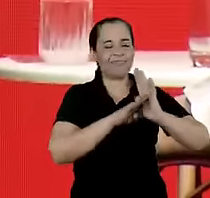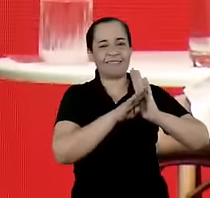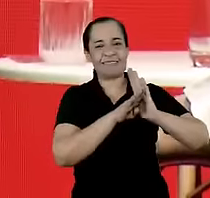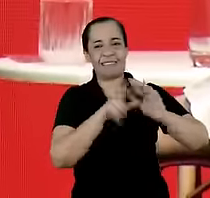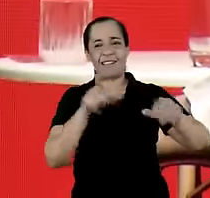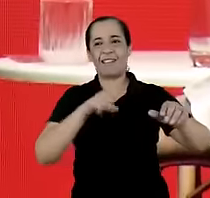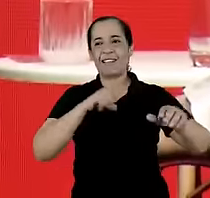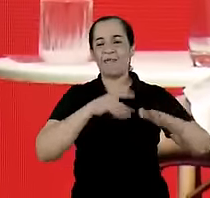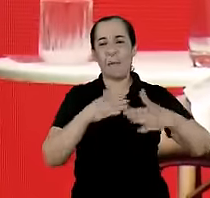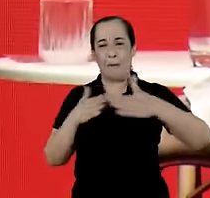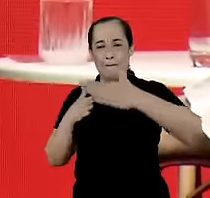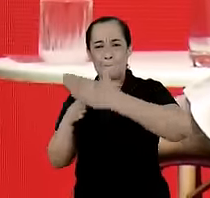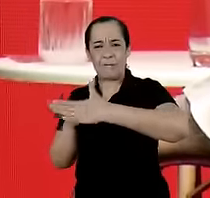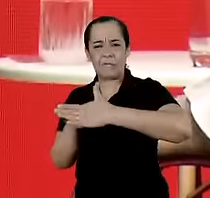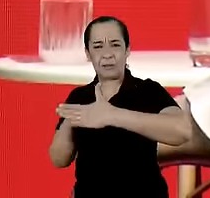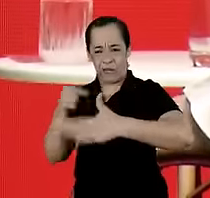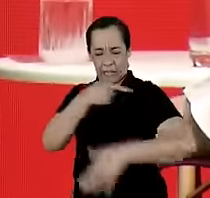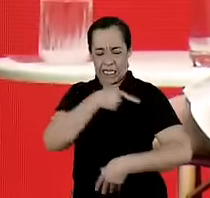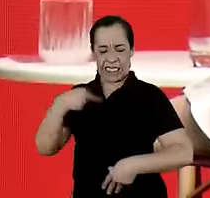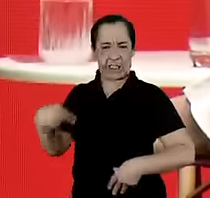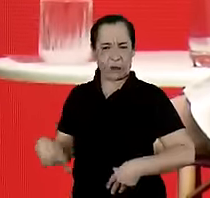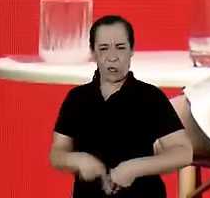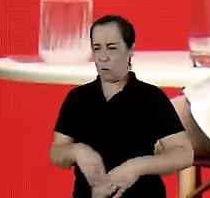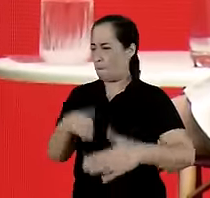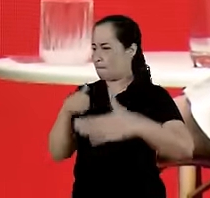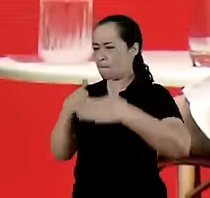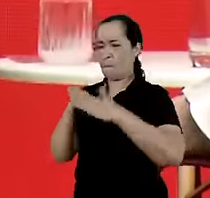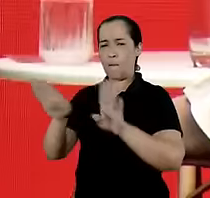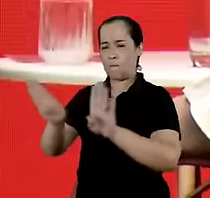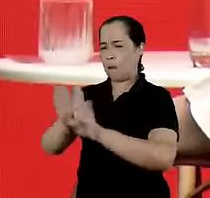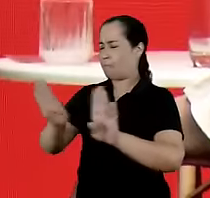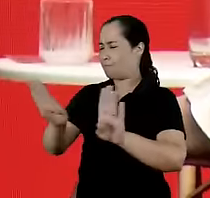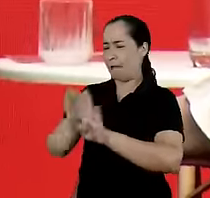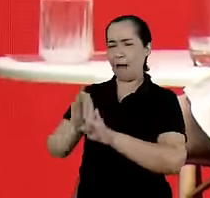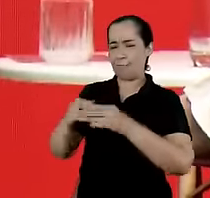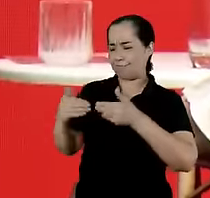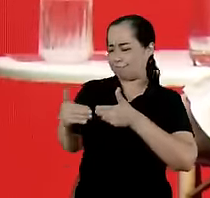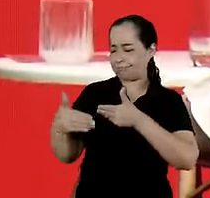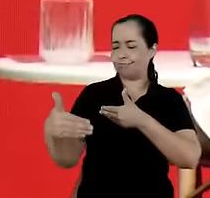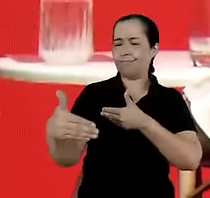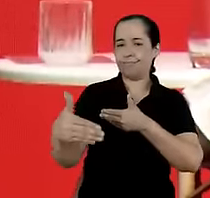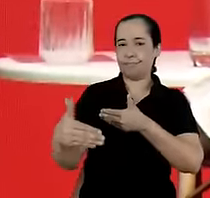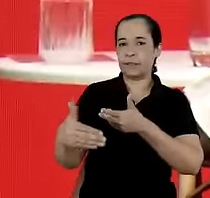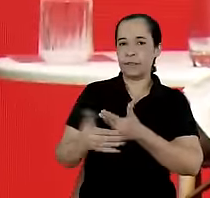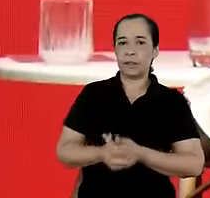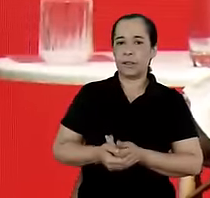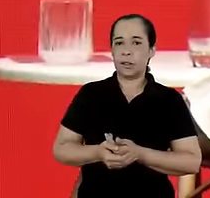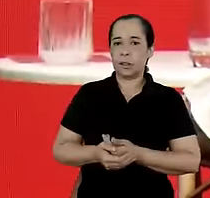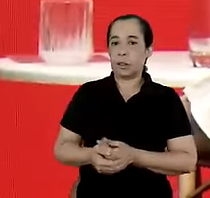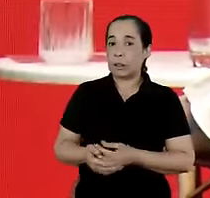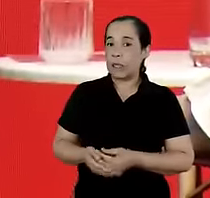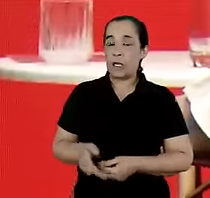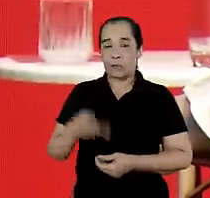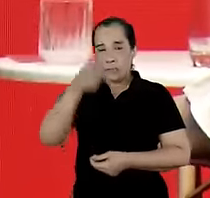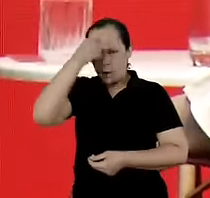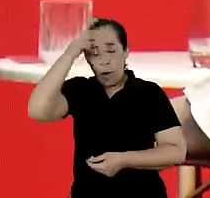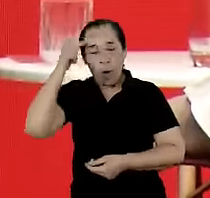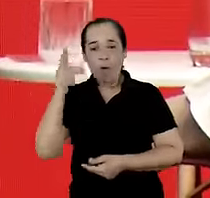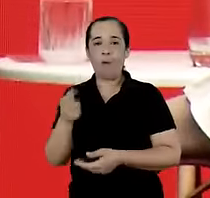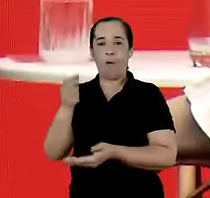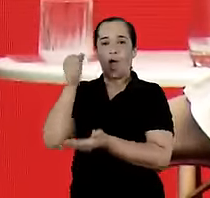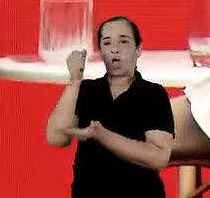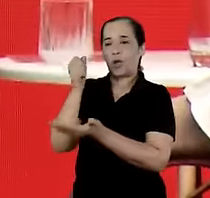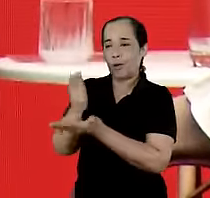grande né Muito Severo por muito tempo então isso fica na cabeça do Consumidor fica na cabeça do